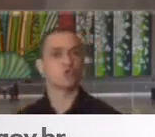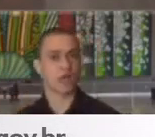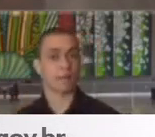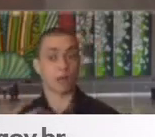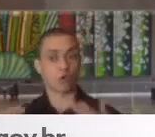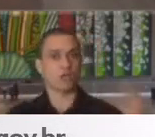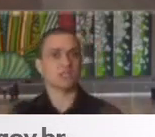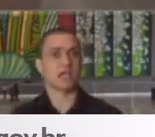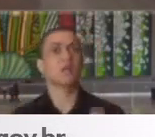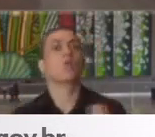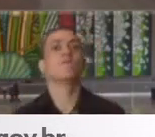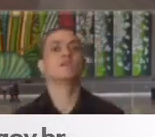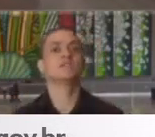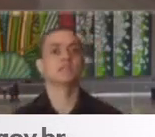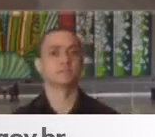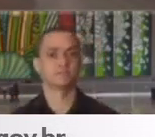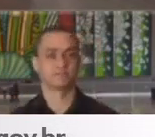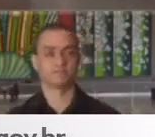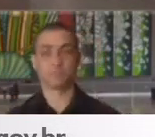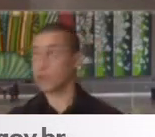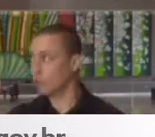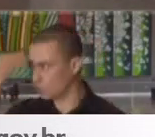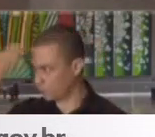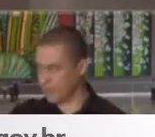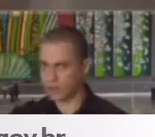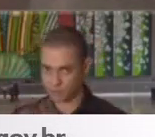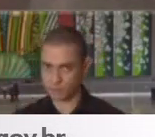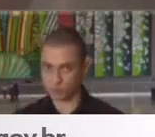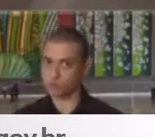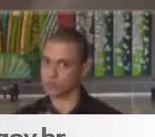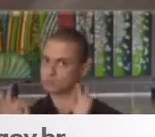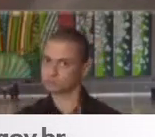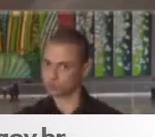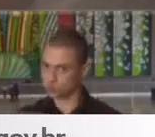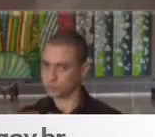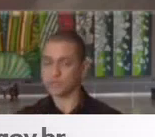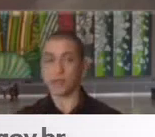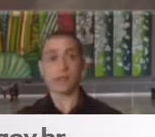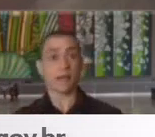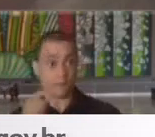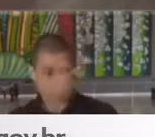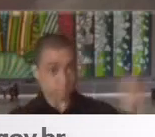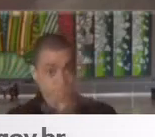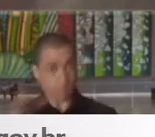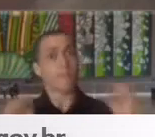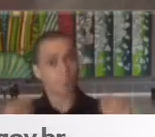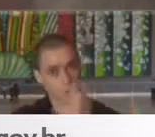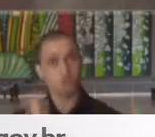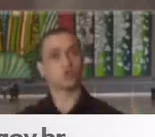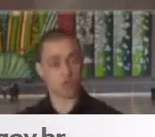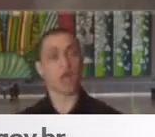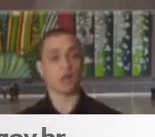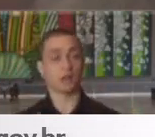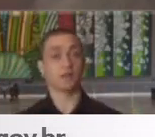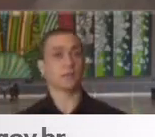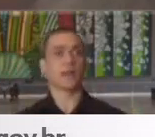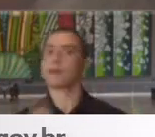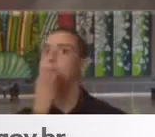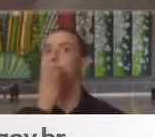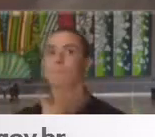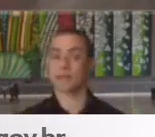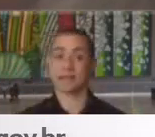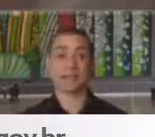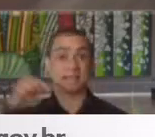sério? Obrigado. A pergunta tem pertinência, sim, pode. As contribuições são bem-vindas. Nesse caso,